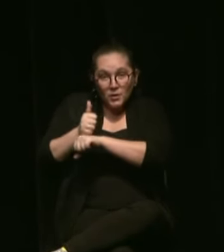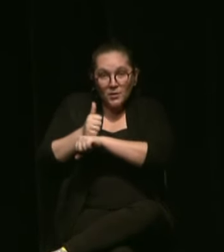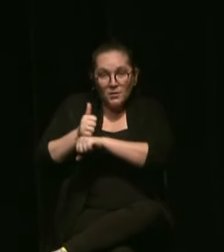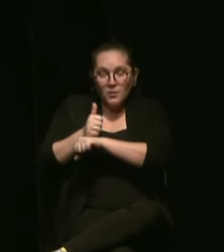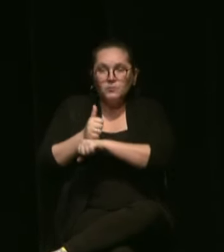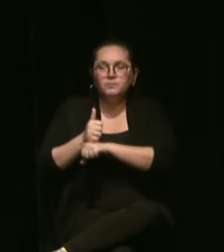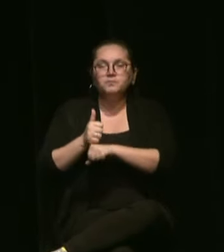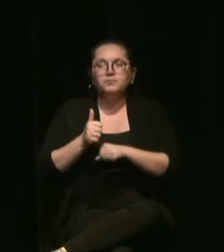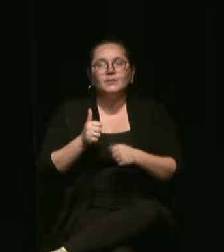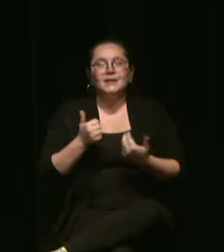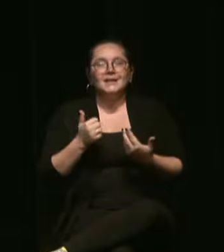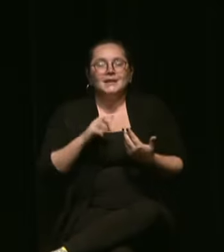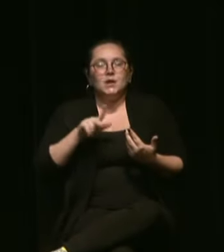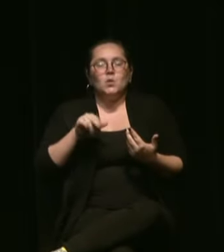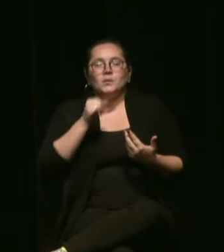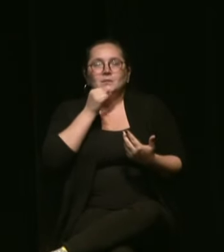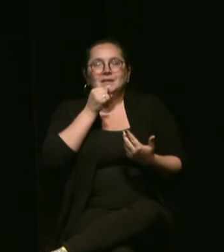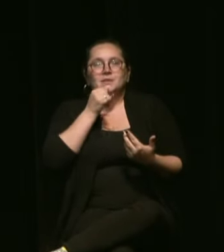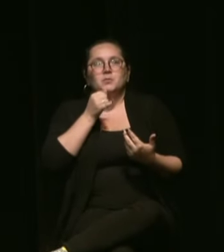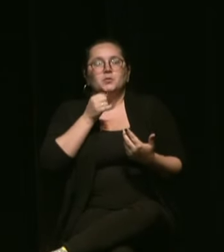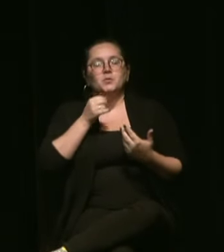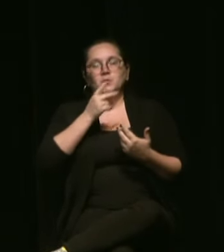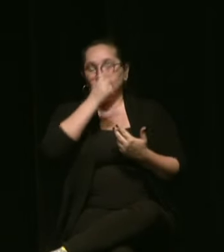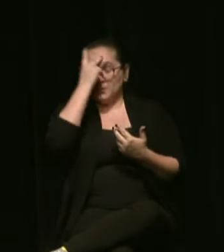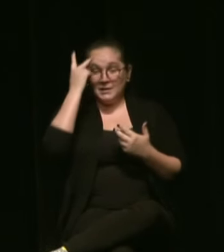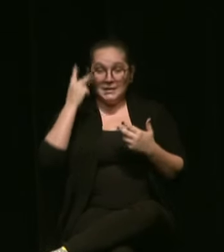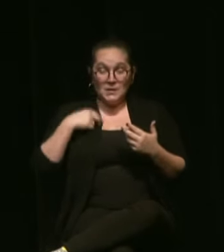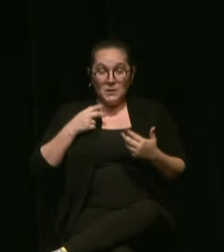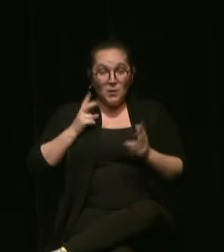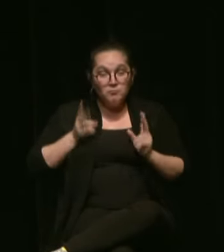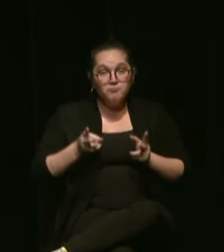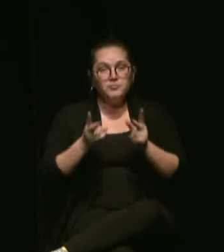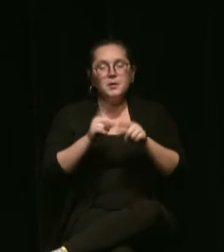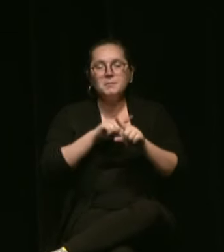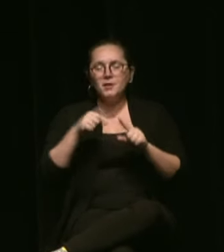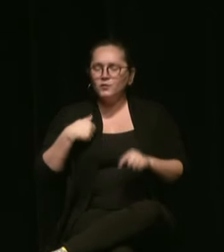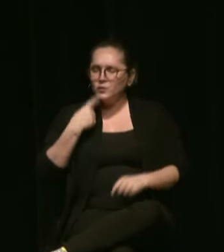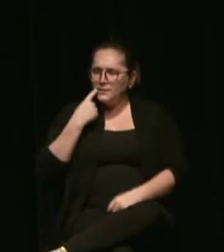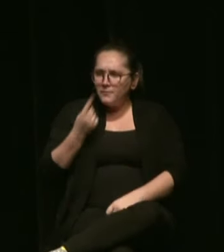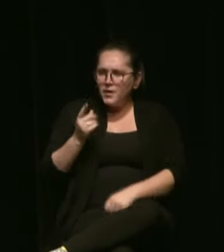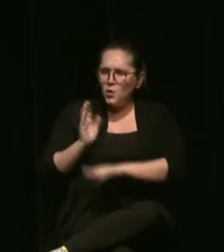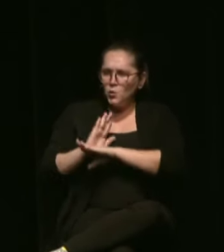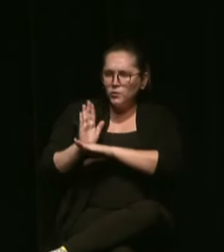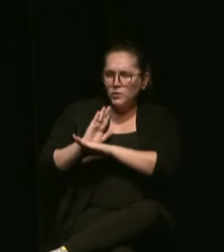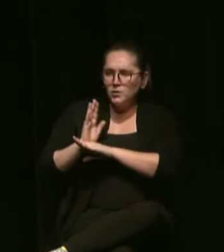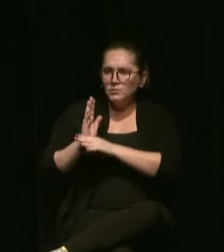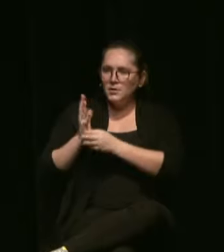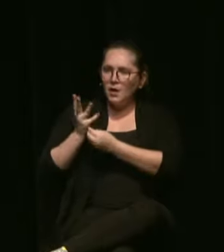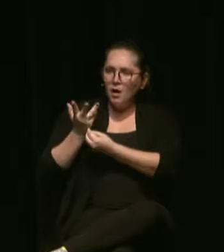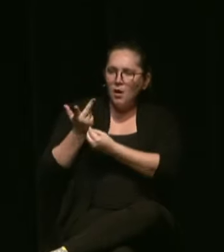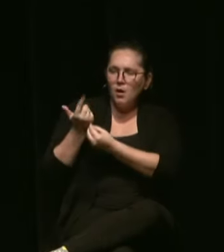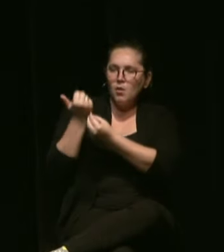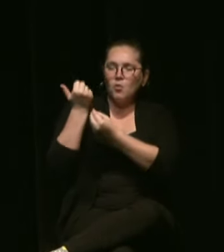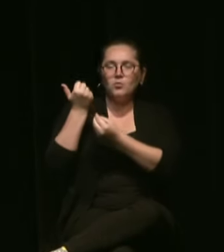não tão luminosos, mas a obra em si, aquilo que se diz com todos os filmes,